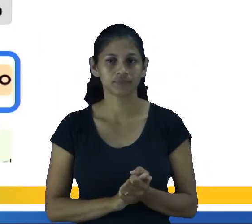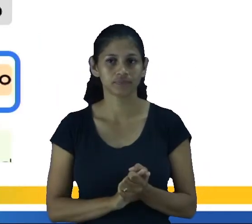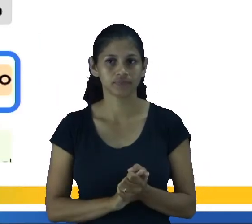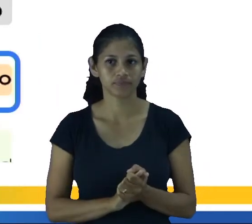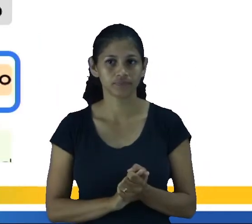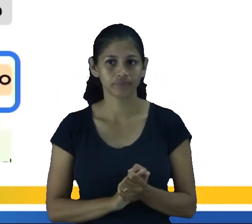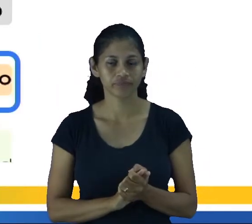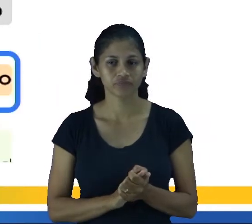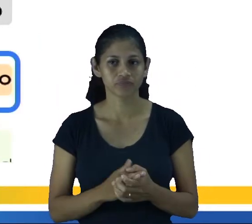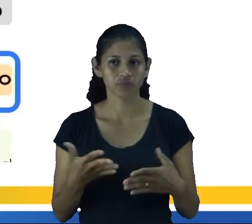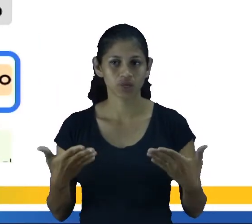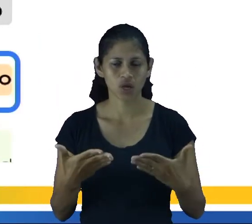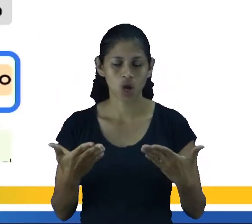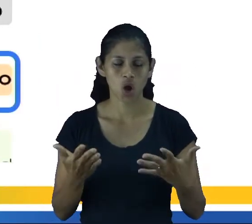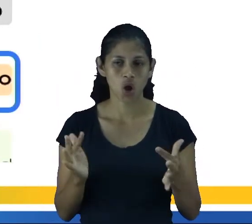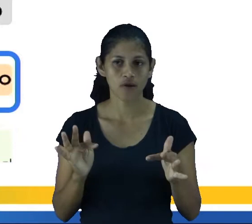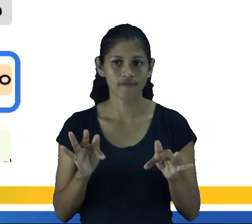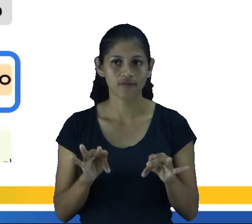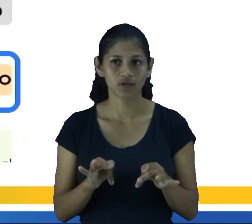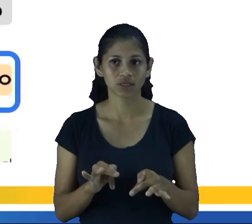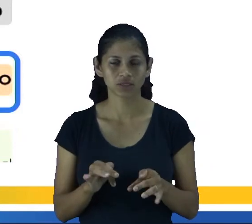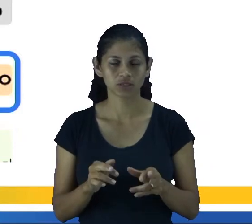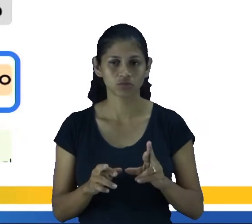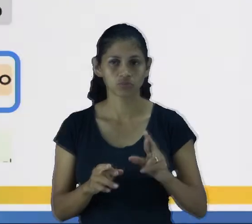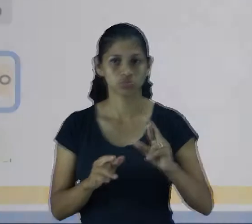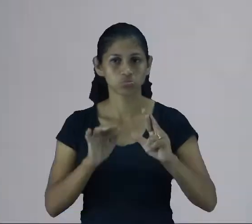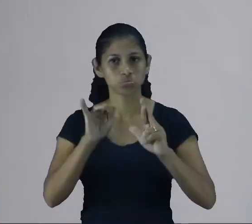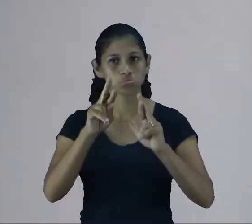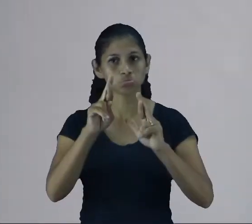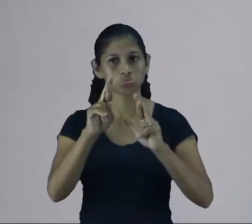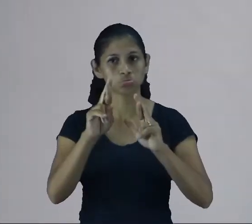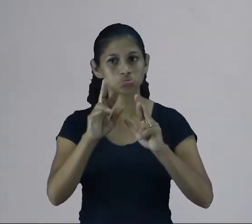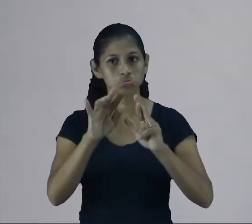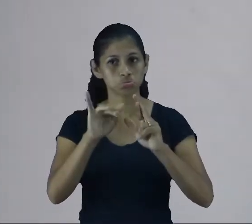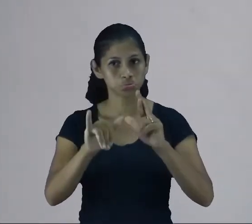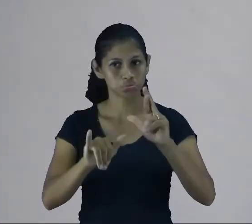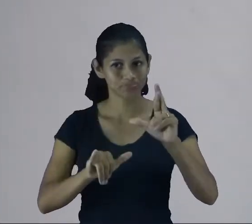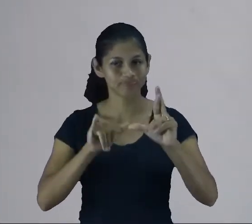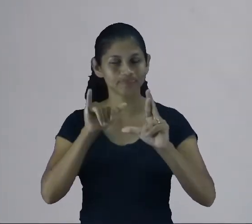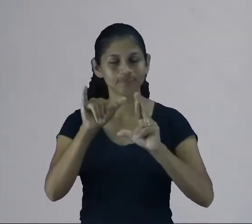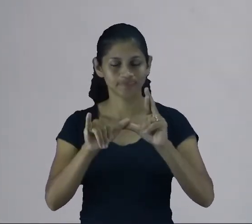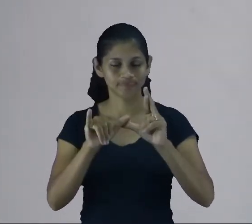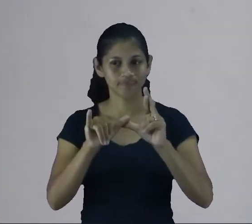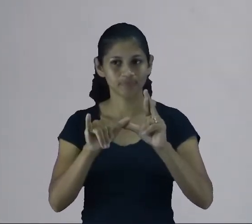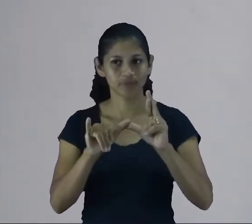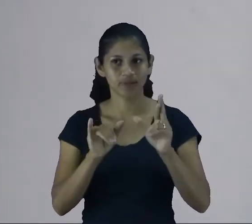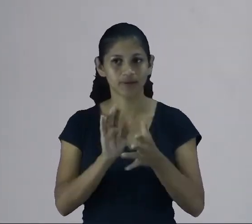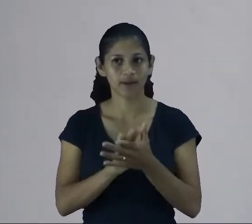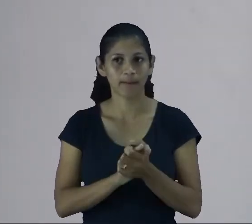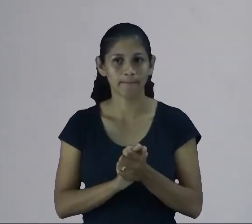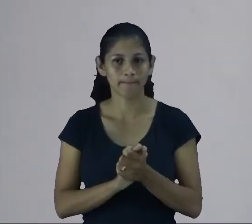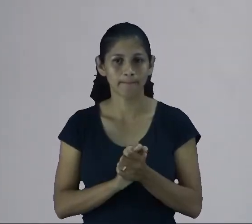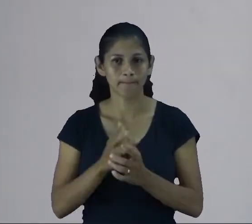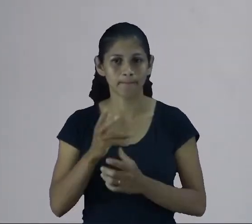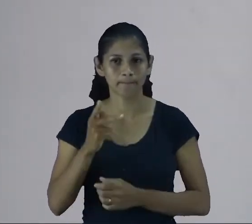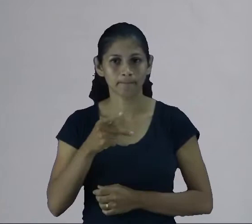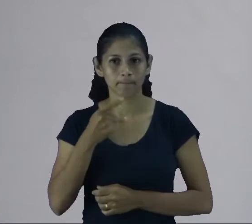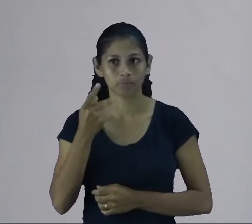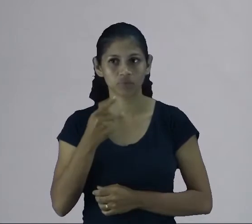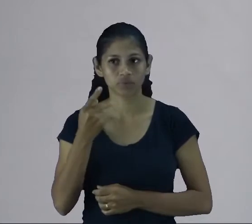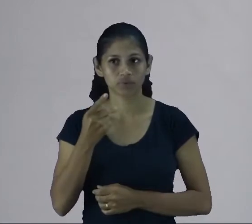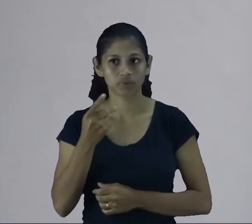Agora que a gente terminou ali as reações de análise e decomposição, vamos falar um pouco sobre as reações